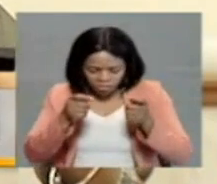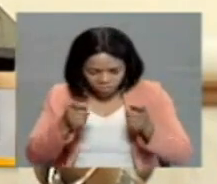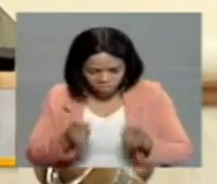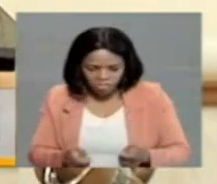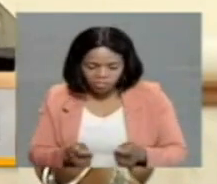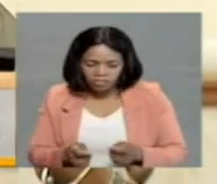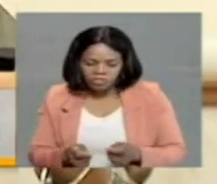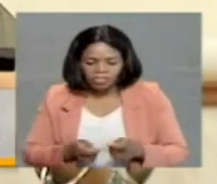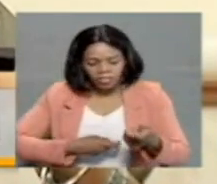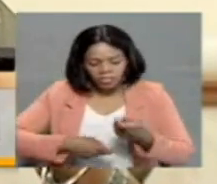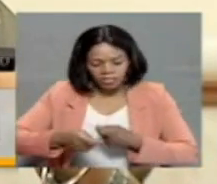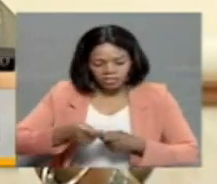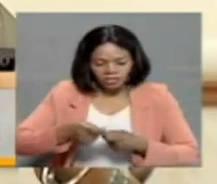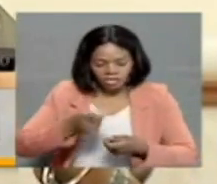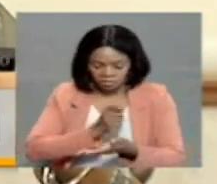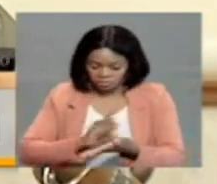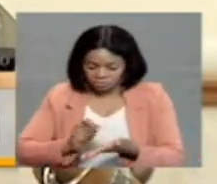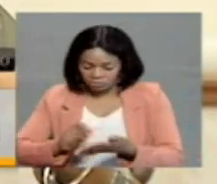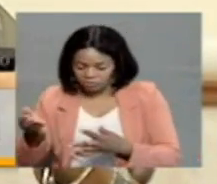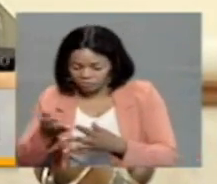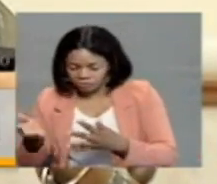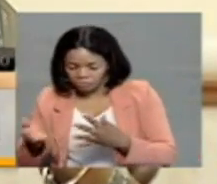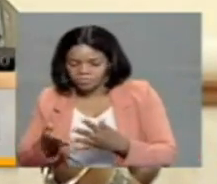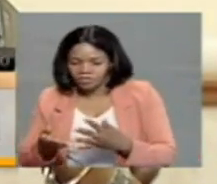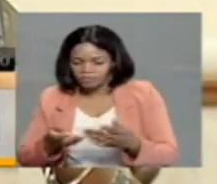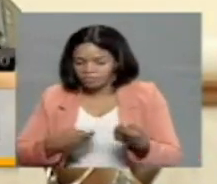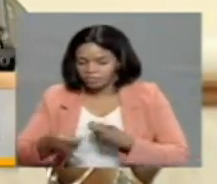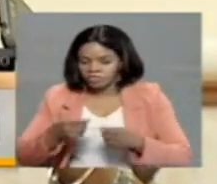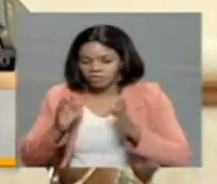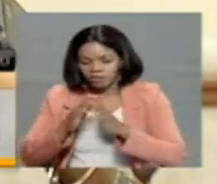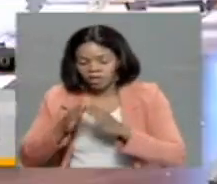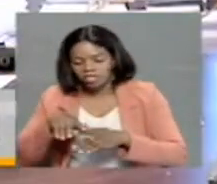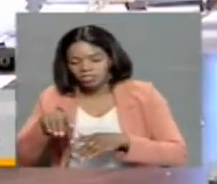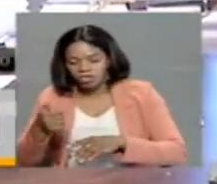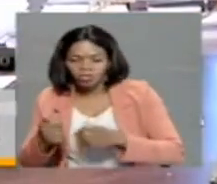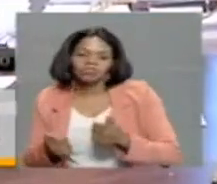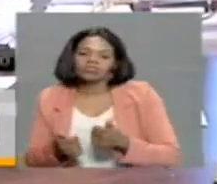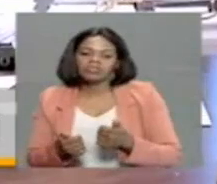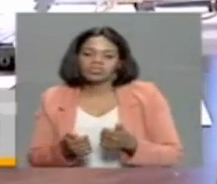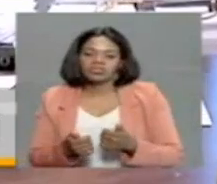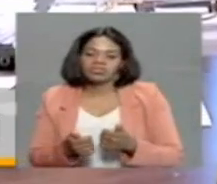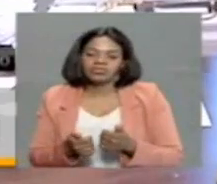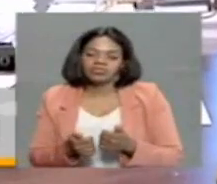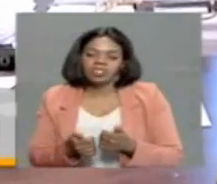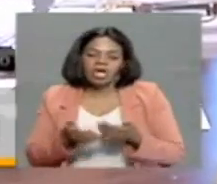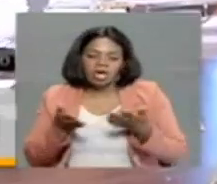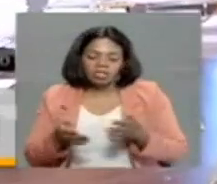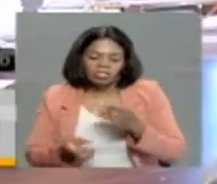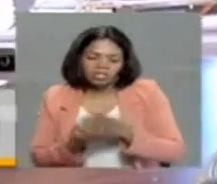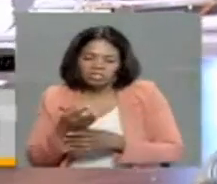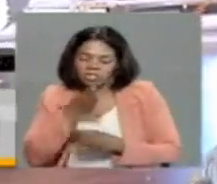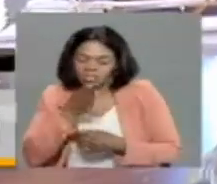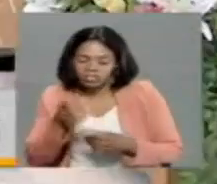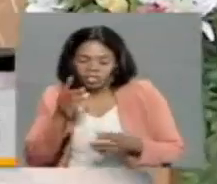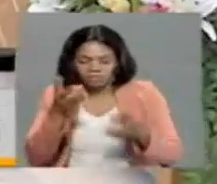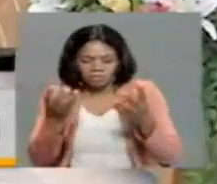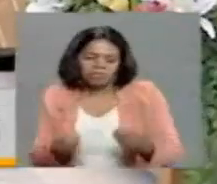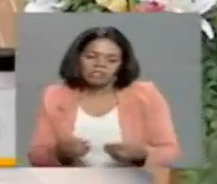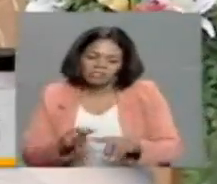emitidos pelas administrações, mas utilizando o mesmo modelo. A 5ª Sessão Ordinária do Governo Provincial de